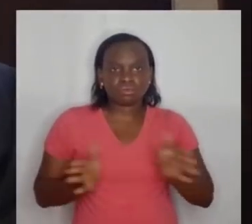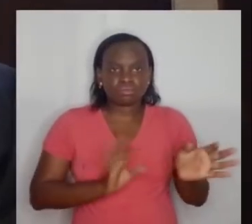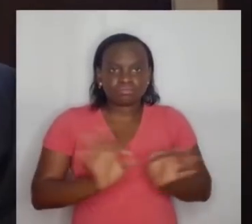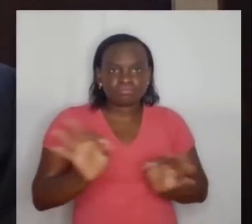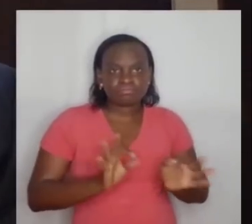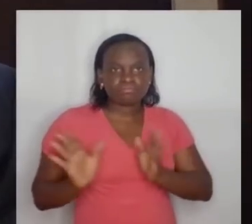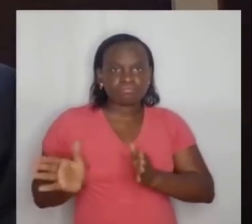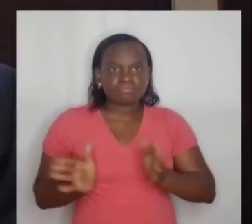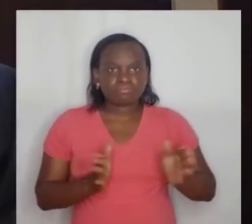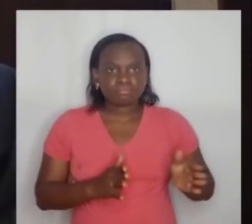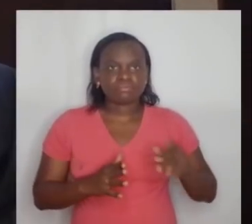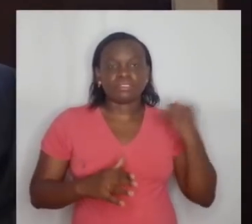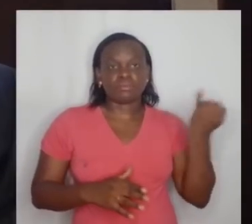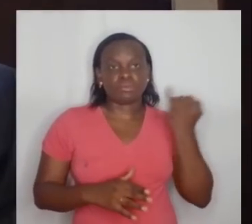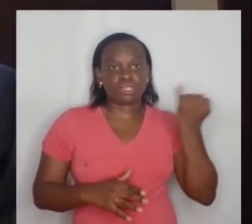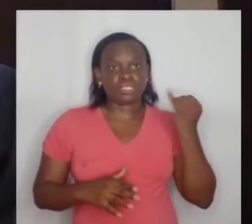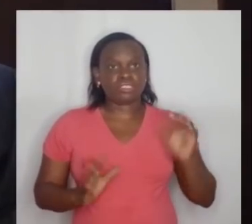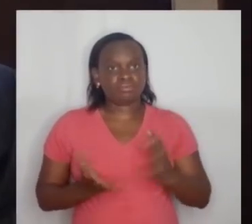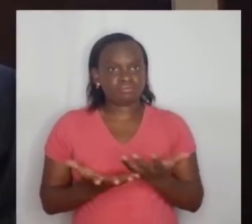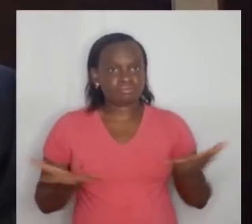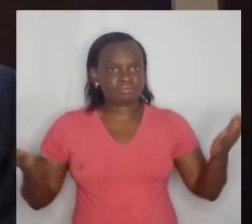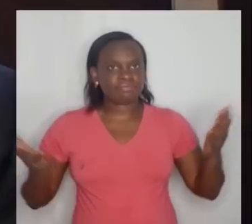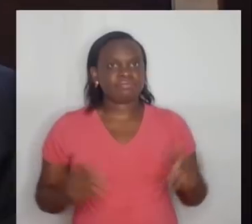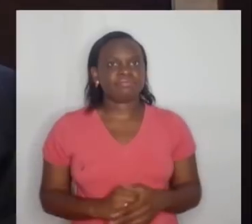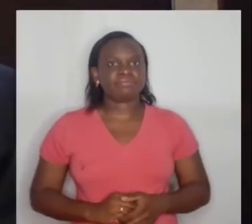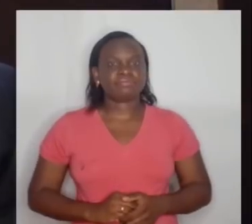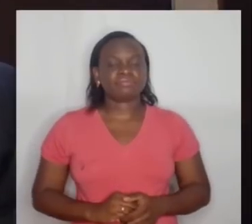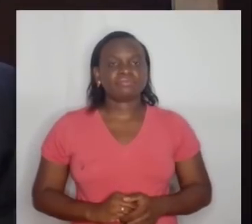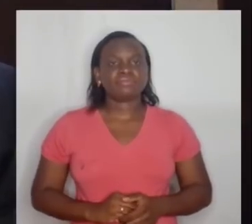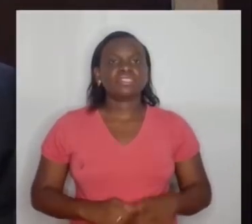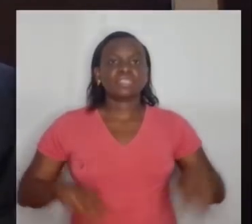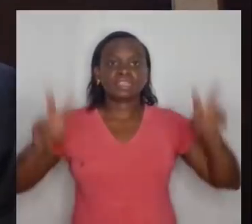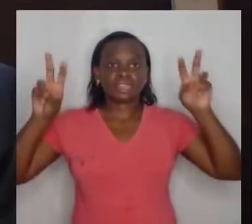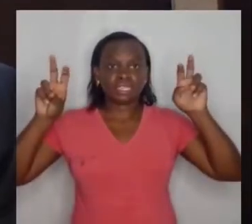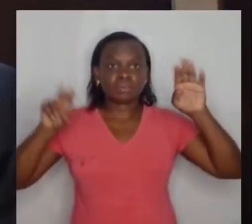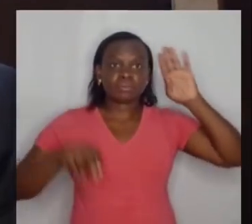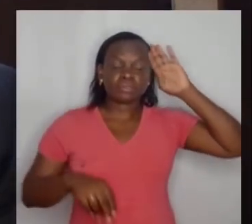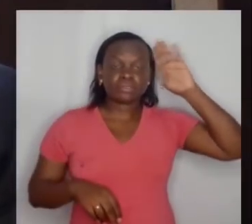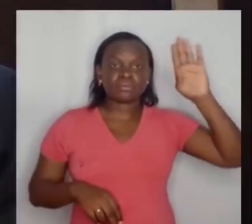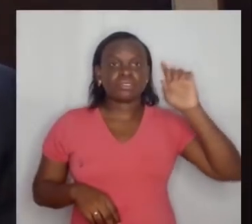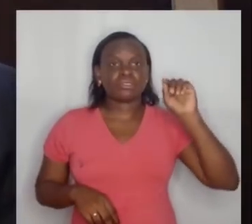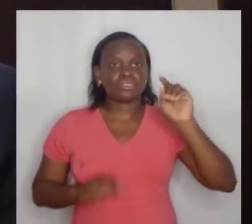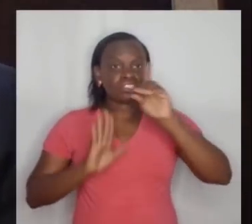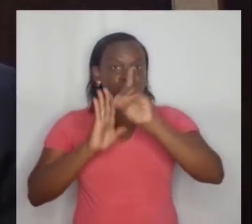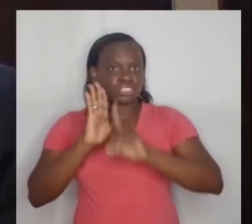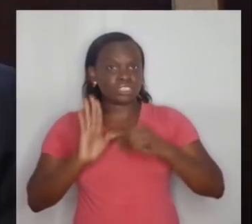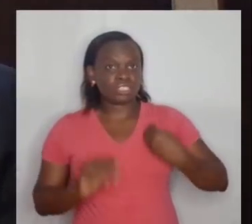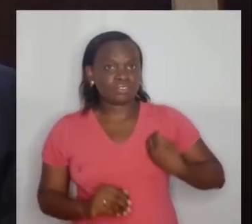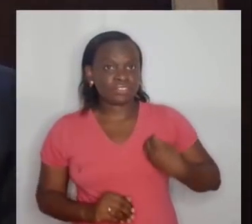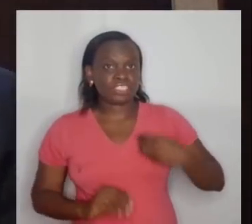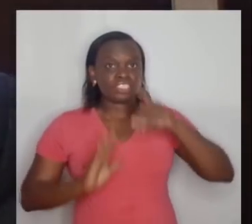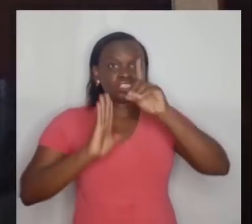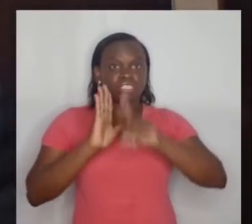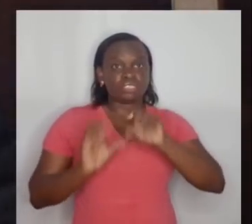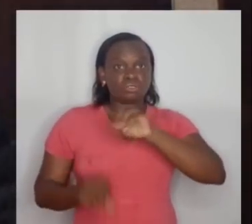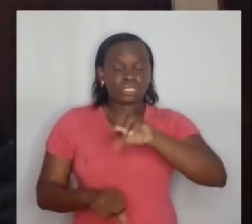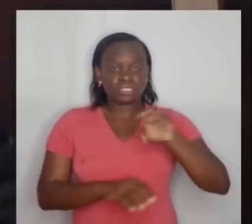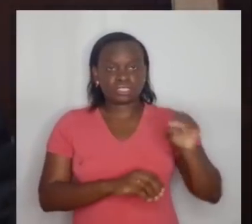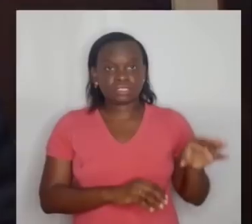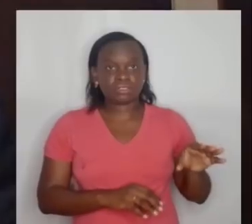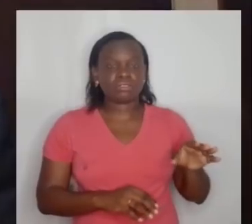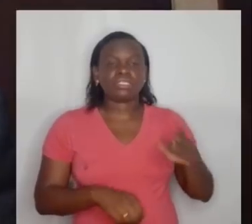organização desse importante evento. O tema central, direito à vida, direito à